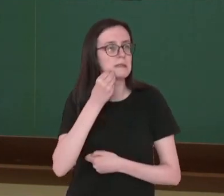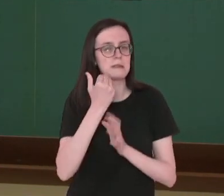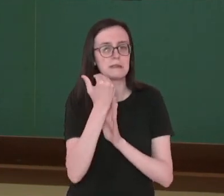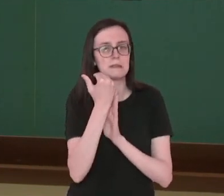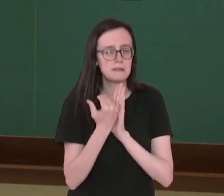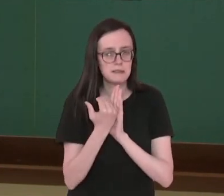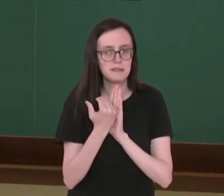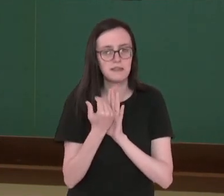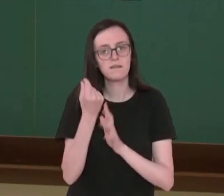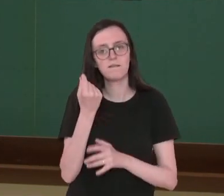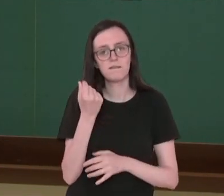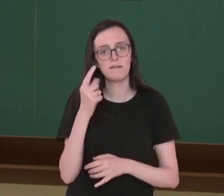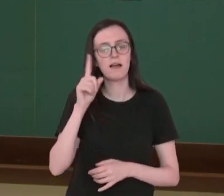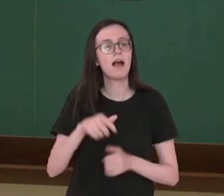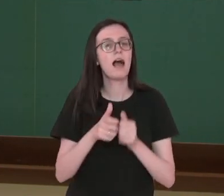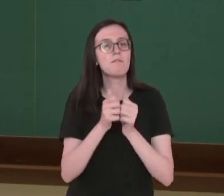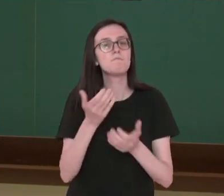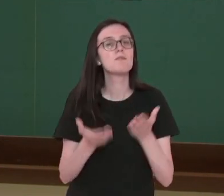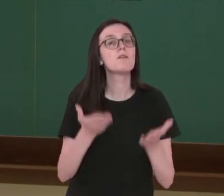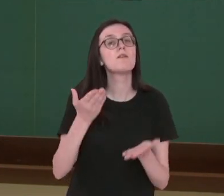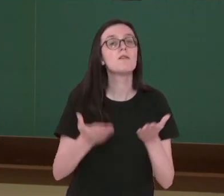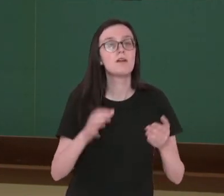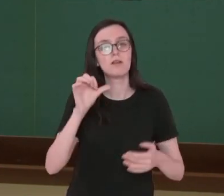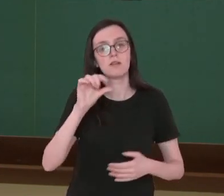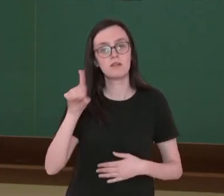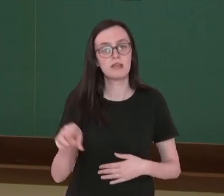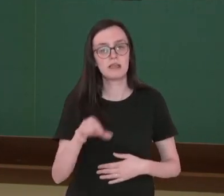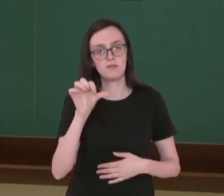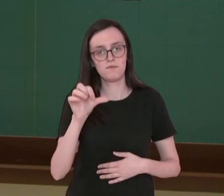redução por preço do amendoim em R$